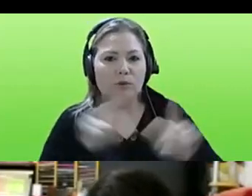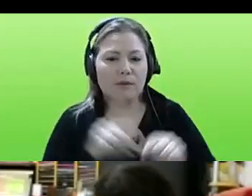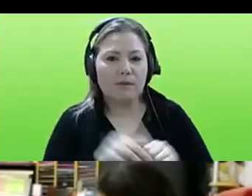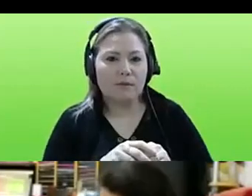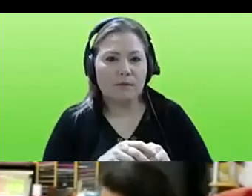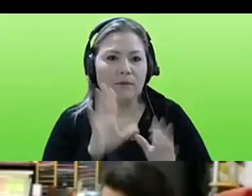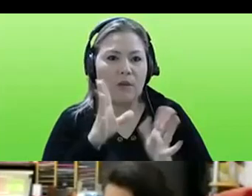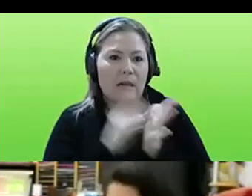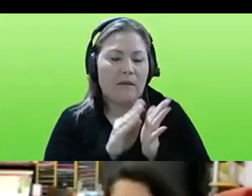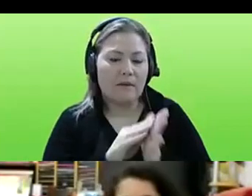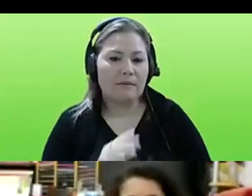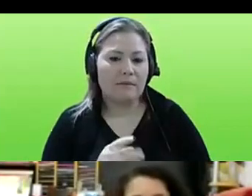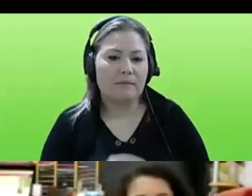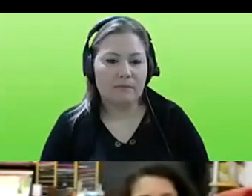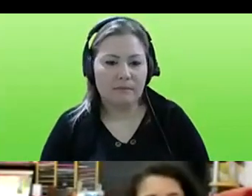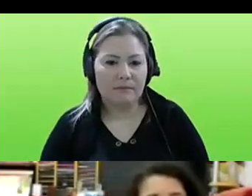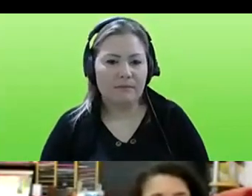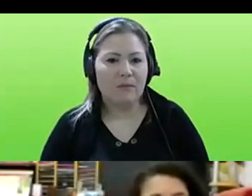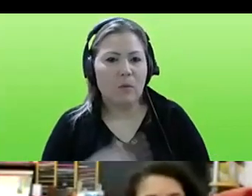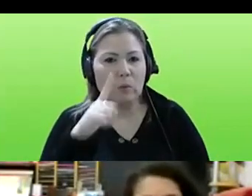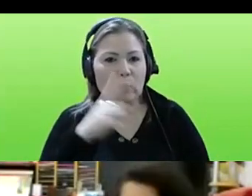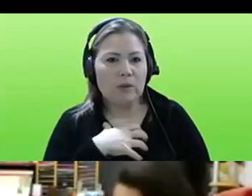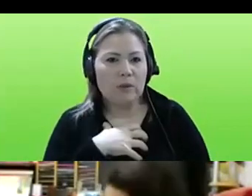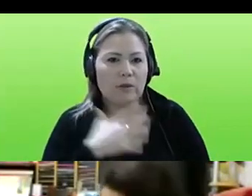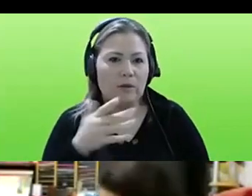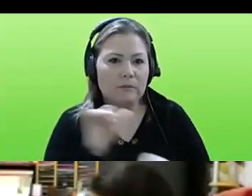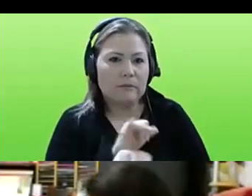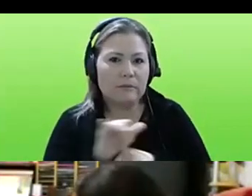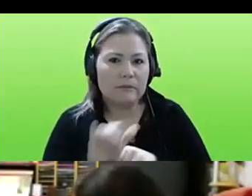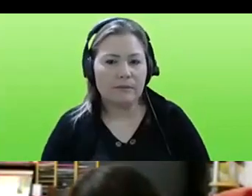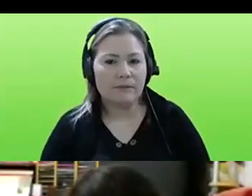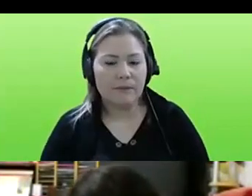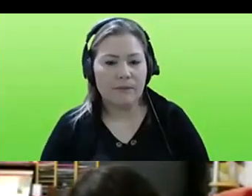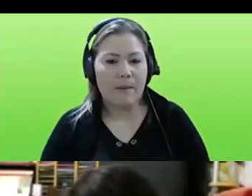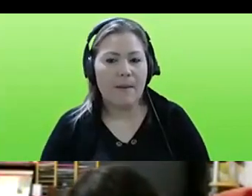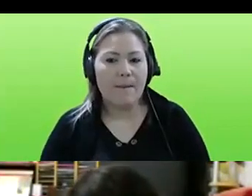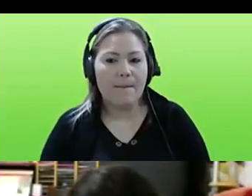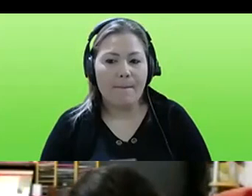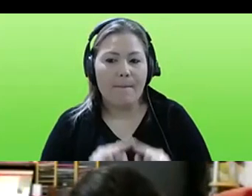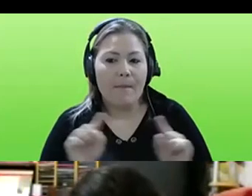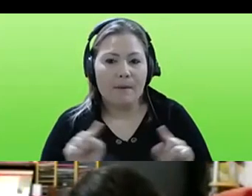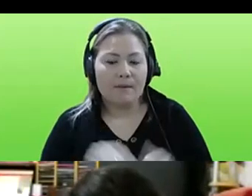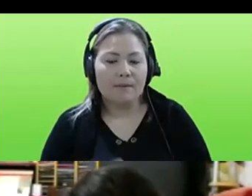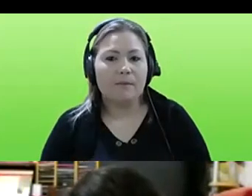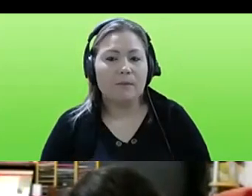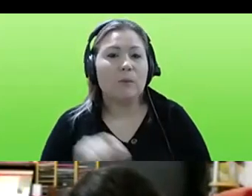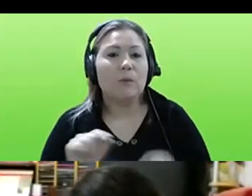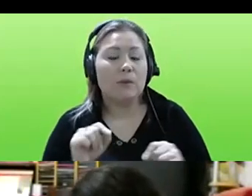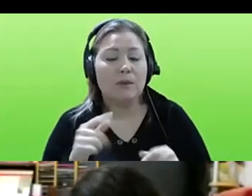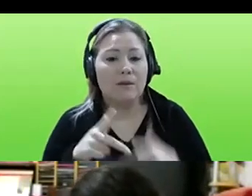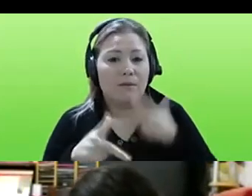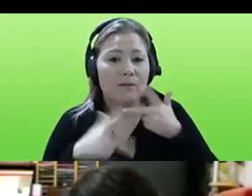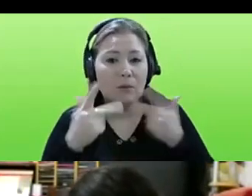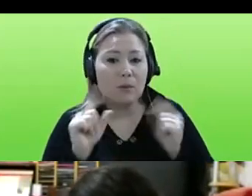gravada, não é? Isso vai ser mais fácil. Mas o que estava sendo dito aqui é que